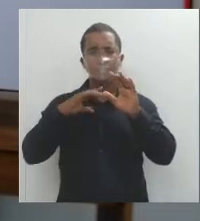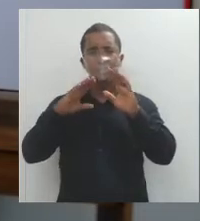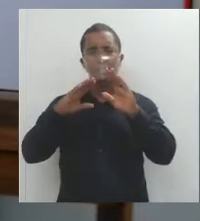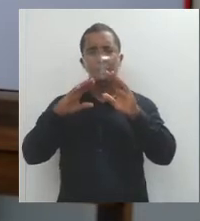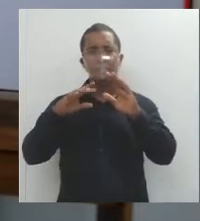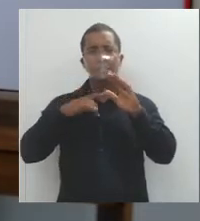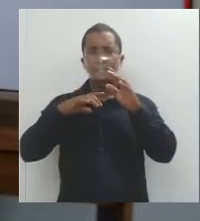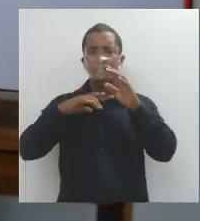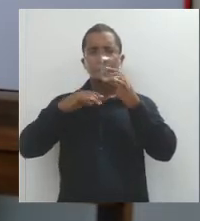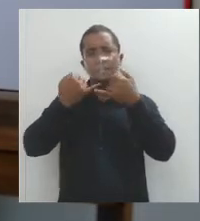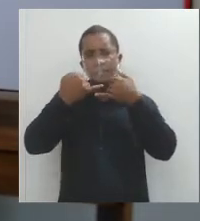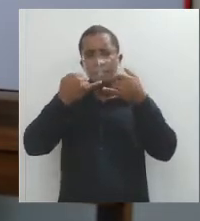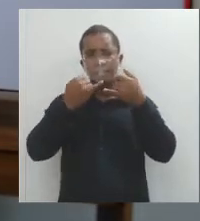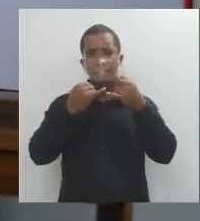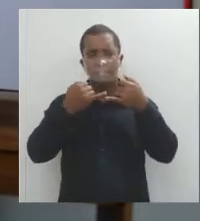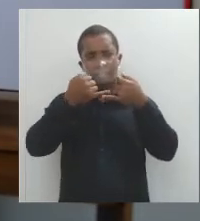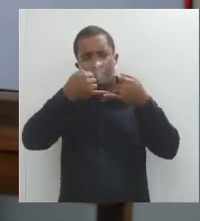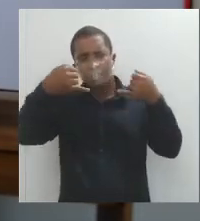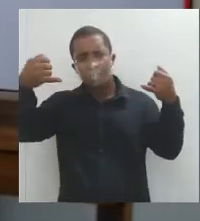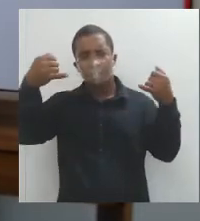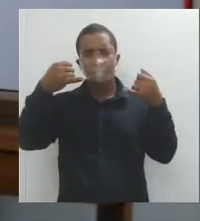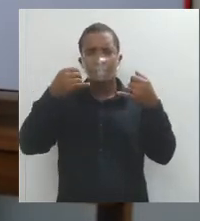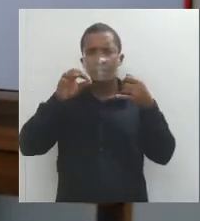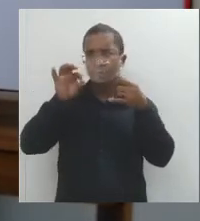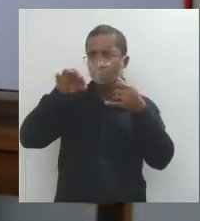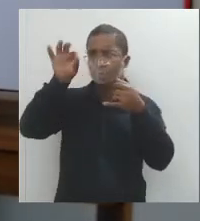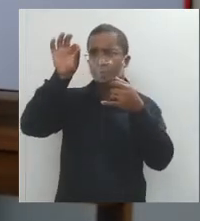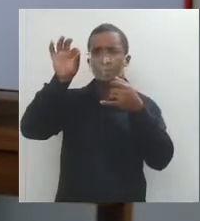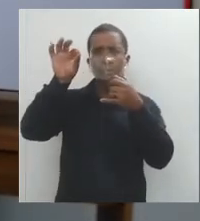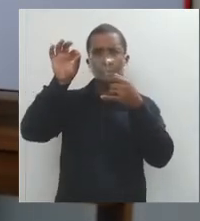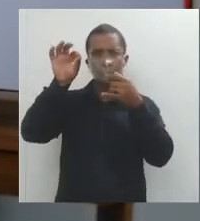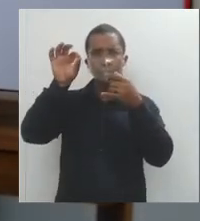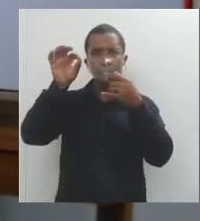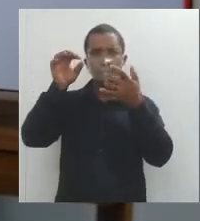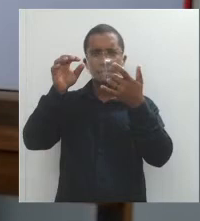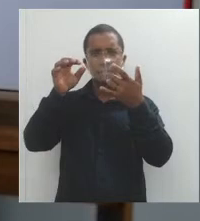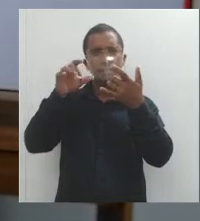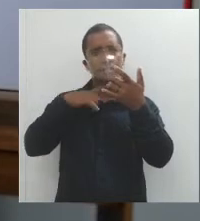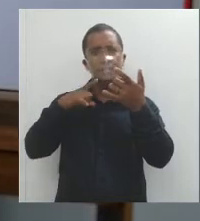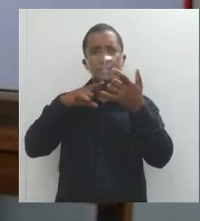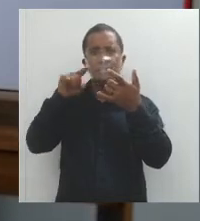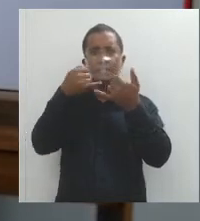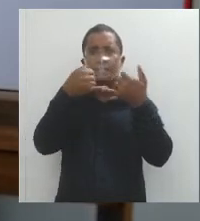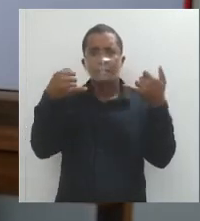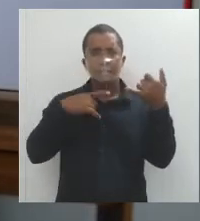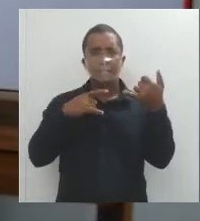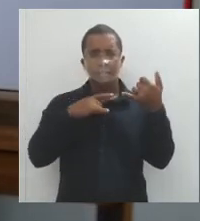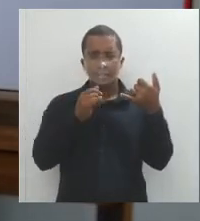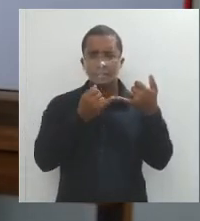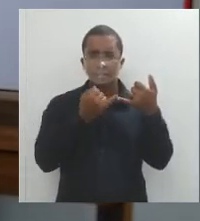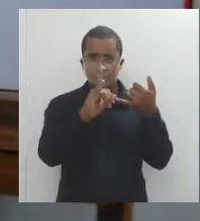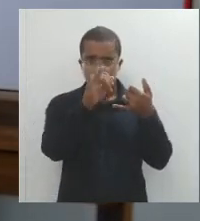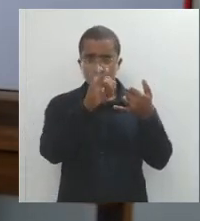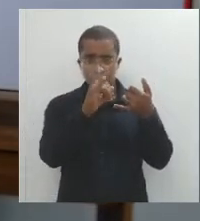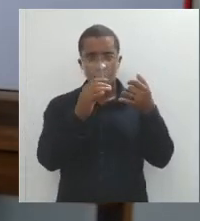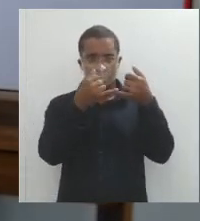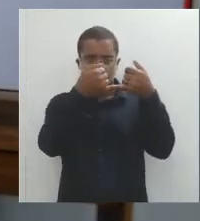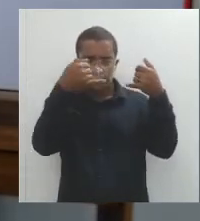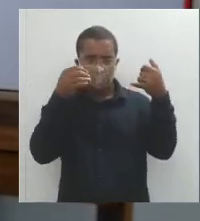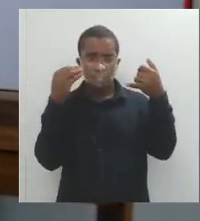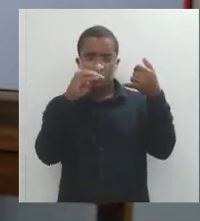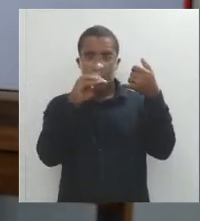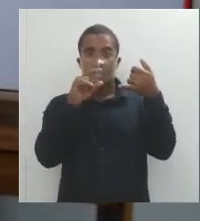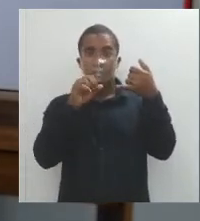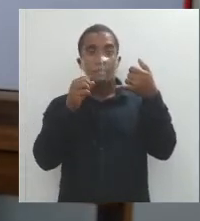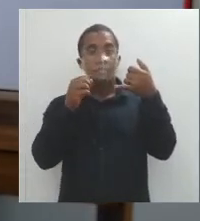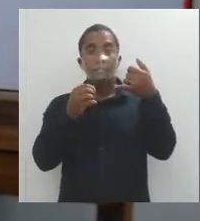elétrica disjuntores que quando excede o fio, ele recebe corrente elétrica. Quando a corrente elétrica excede o que o